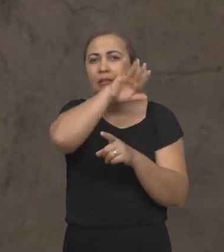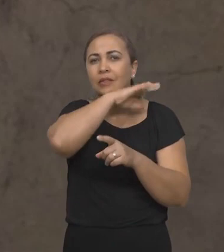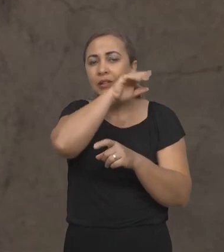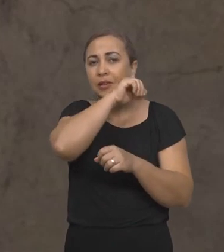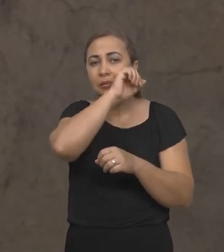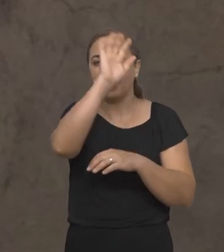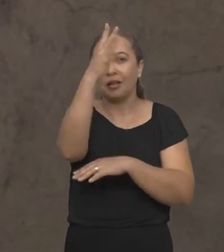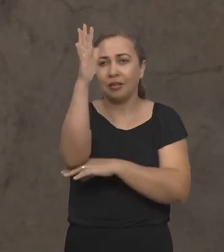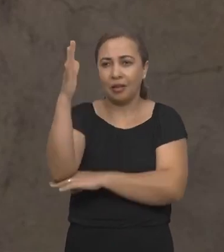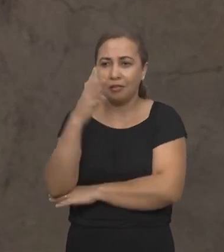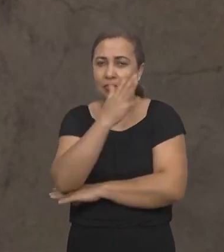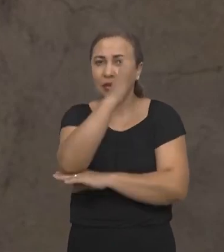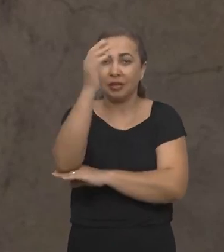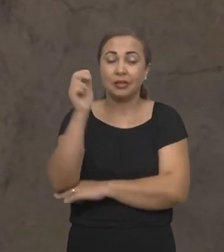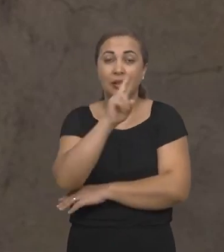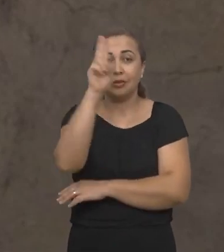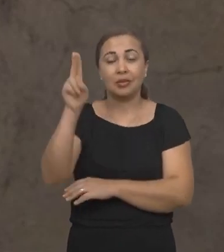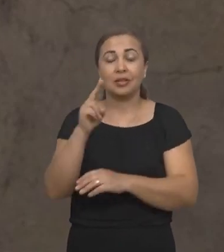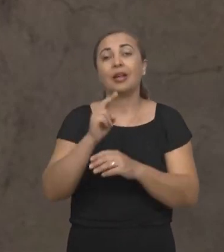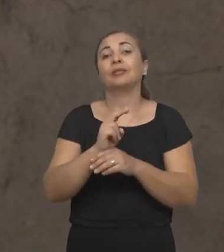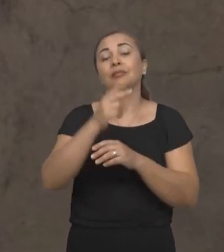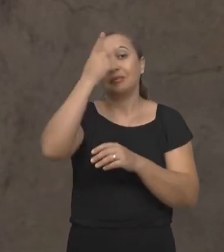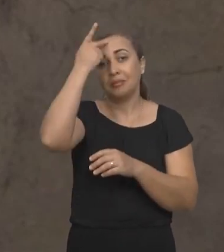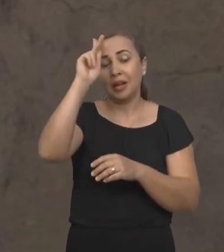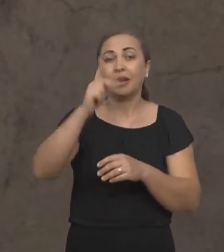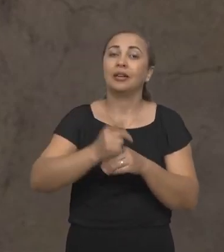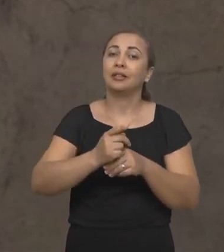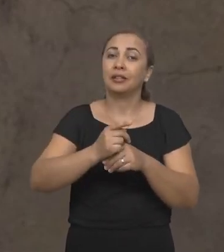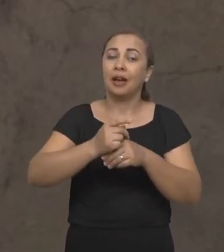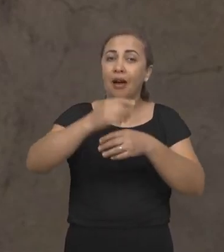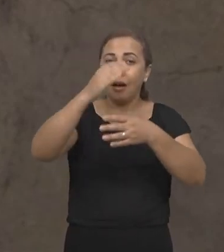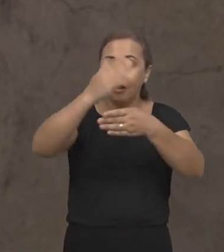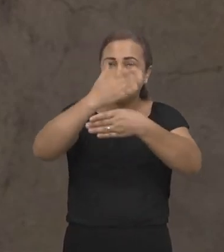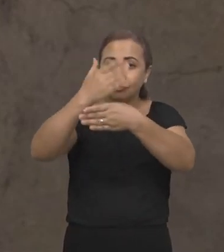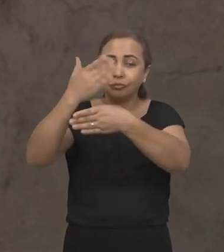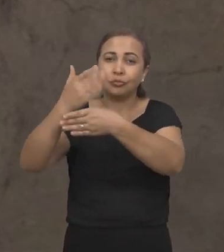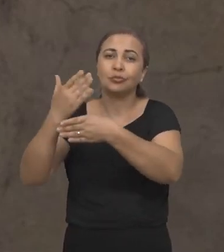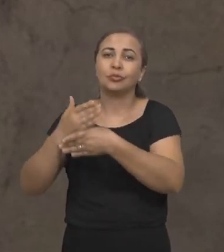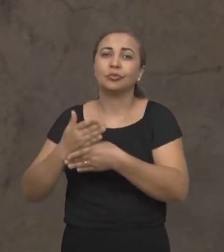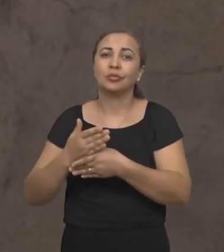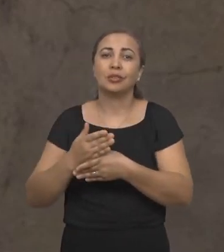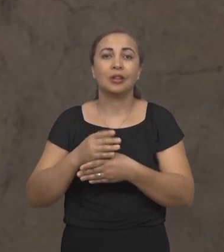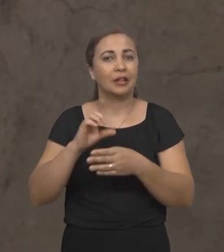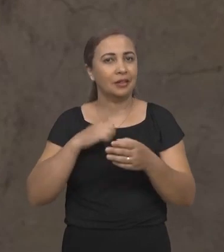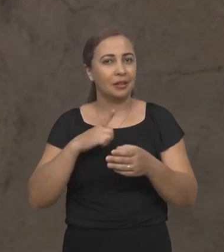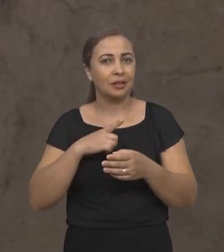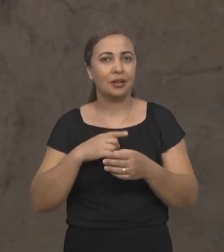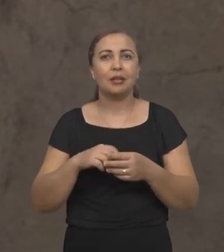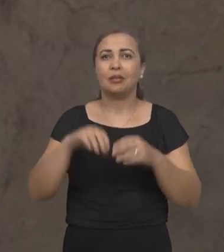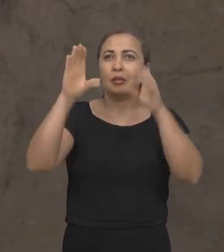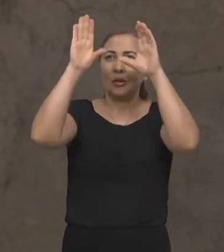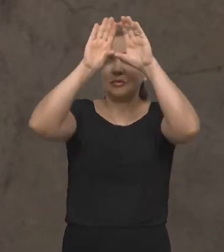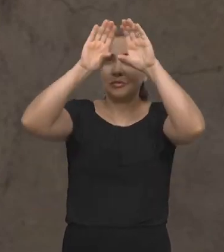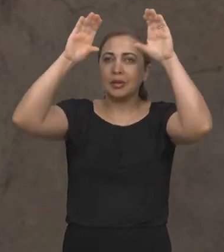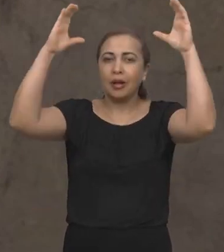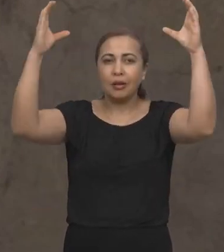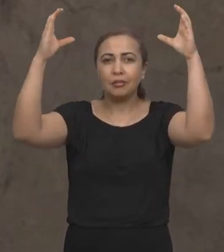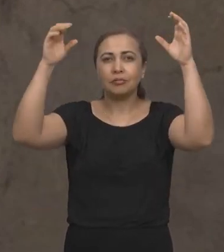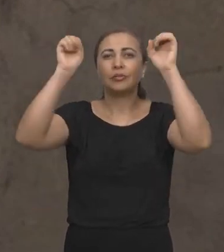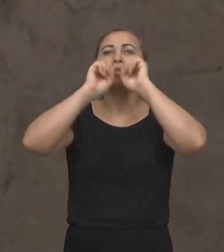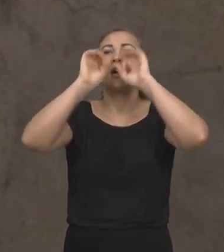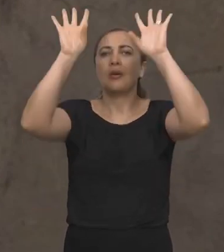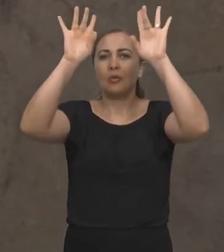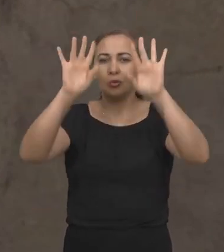que vêm sendo usadas no processo bioconstrutivo e, no caso, não se restringe apenas à questão habitacional, né? Seriam luminárias,